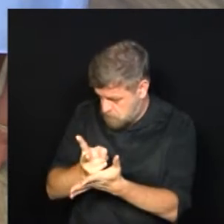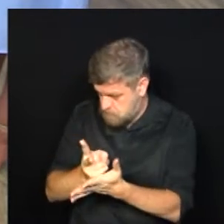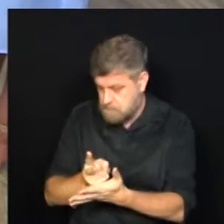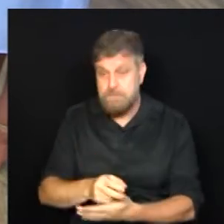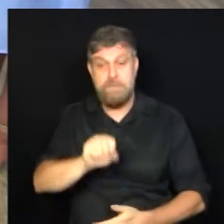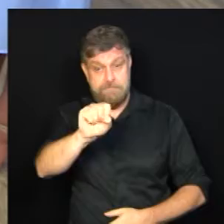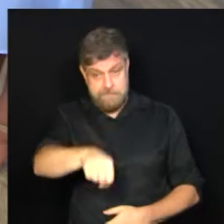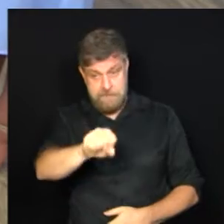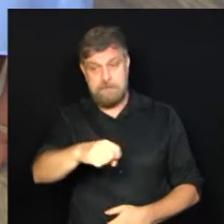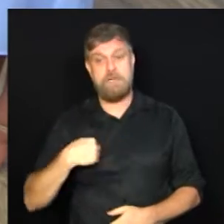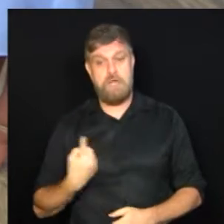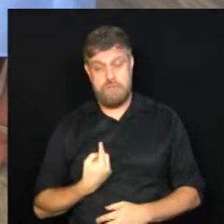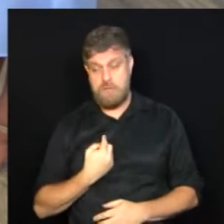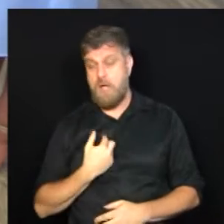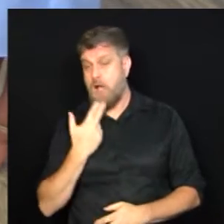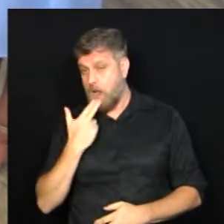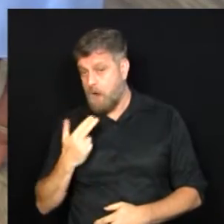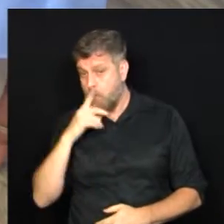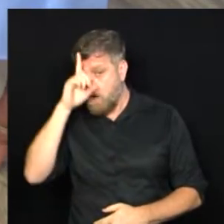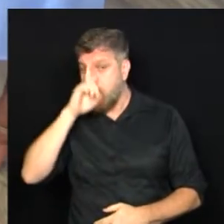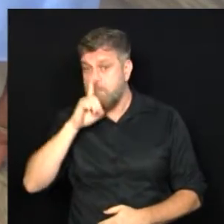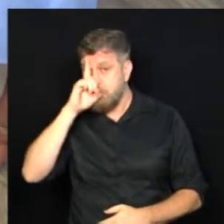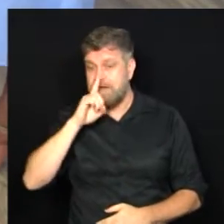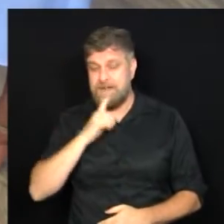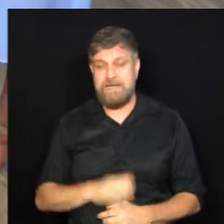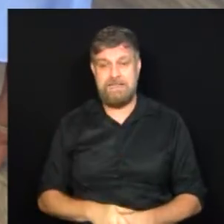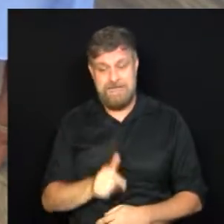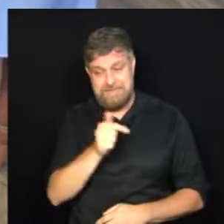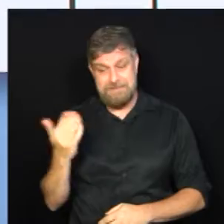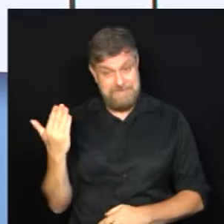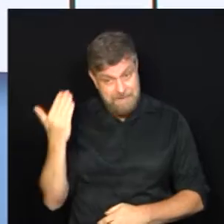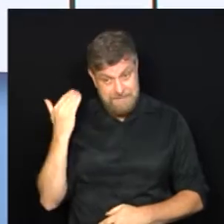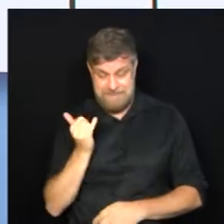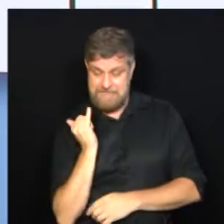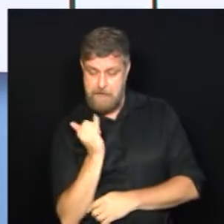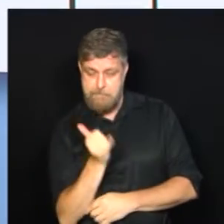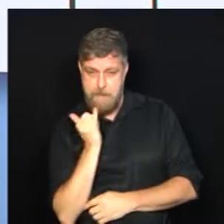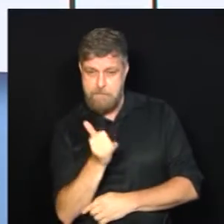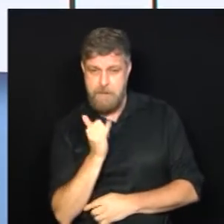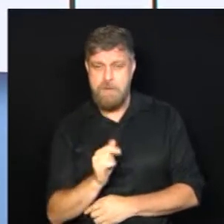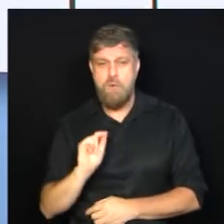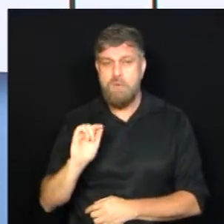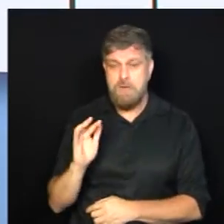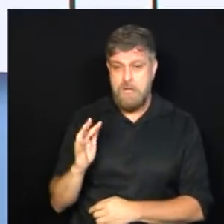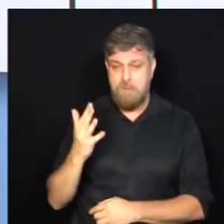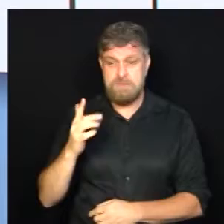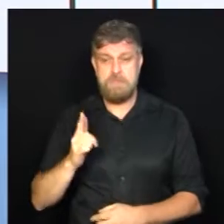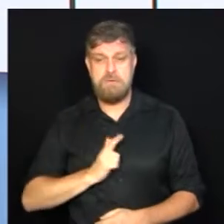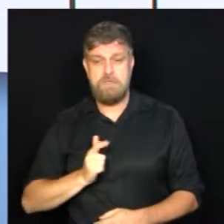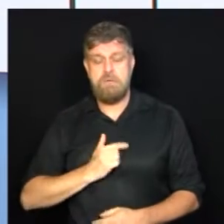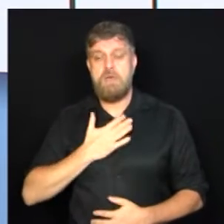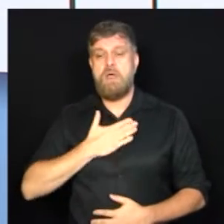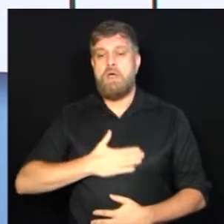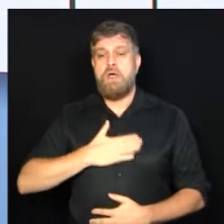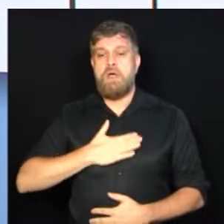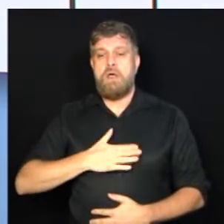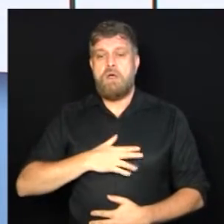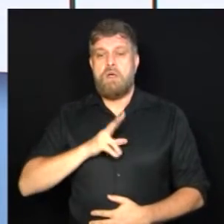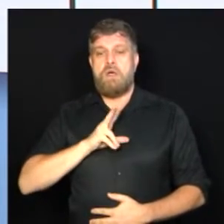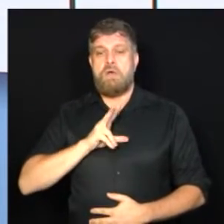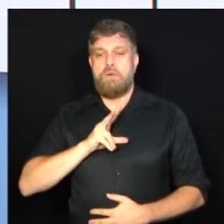na fase amarela, como foi anunciado na última semana, e isso trouxe, de certa forma, um alento